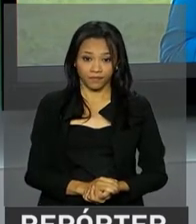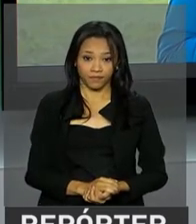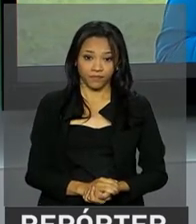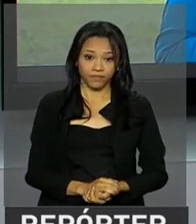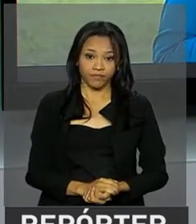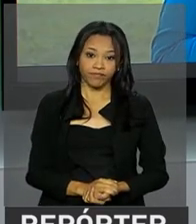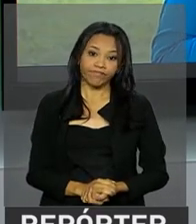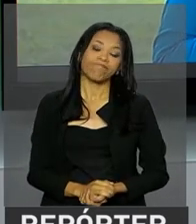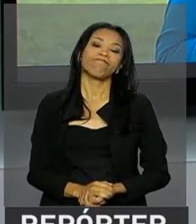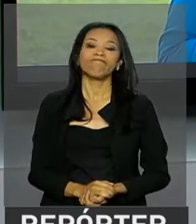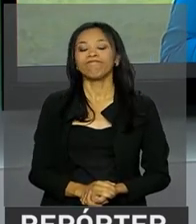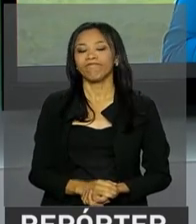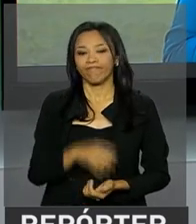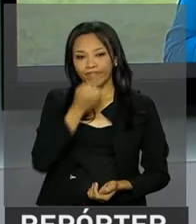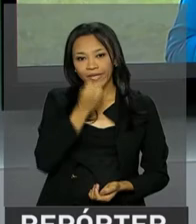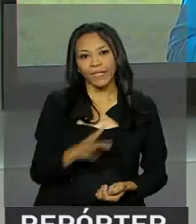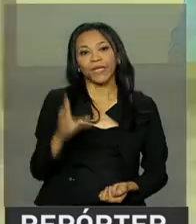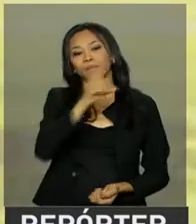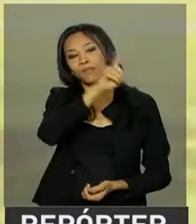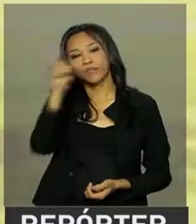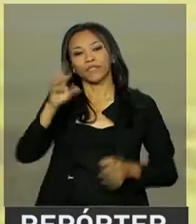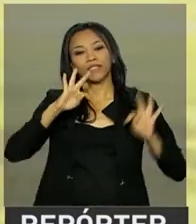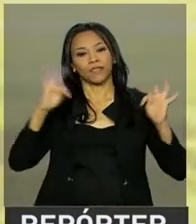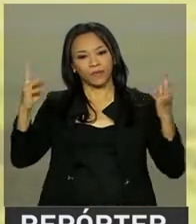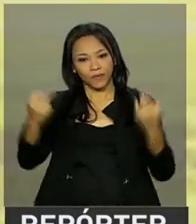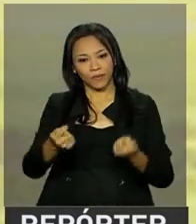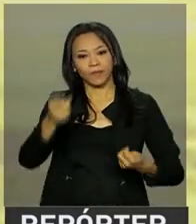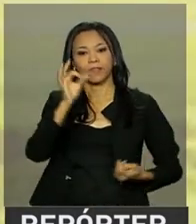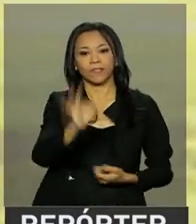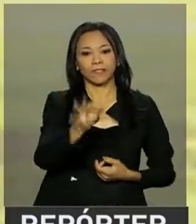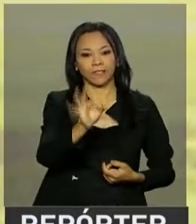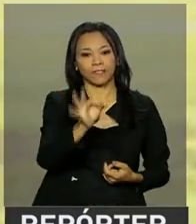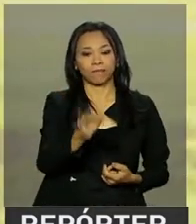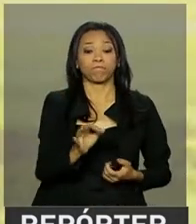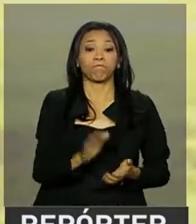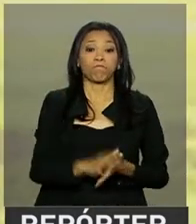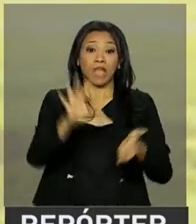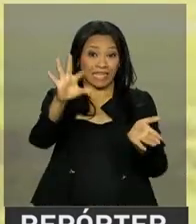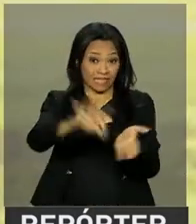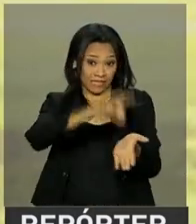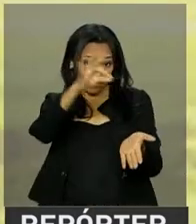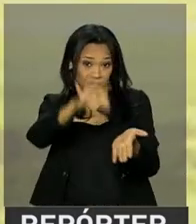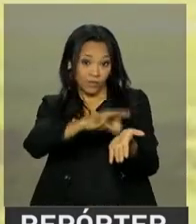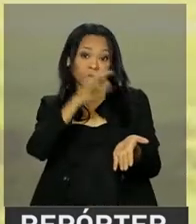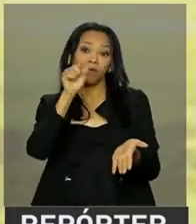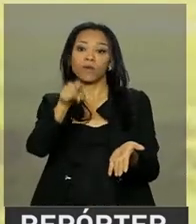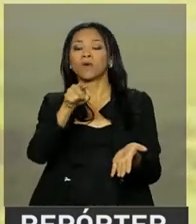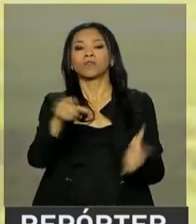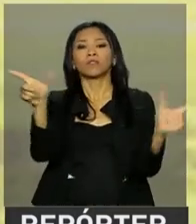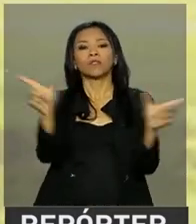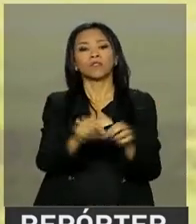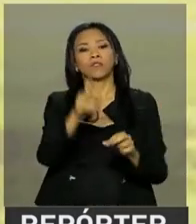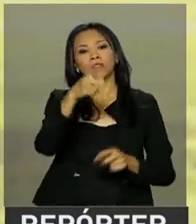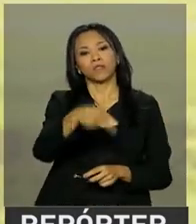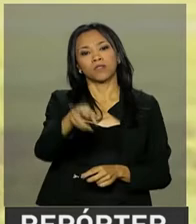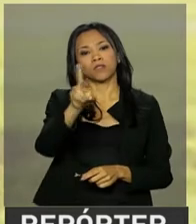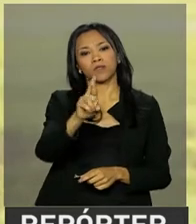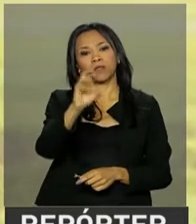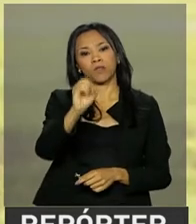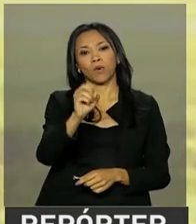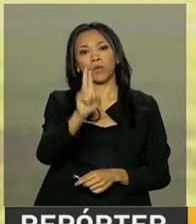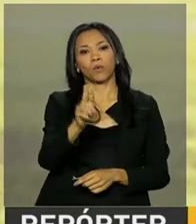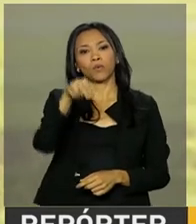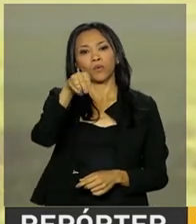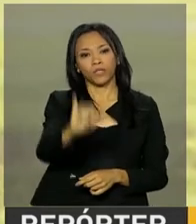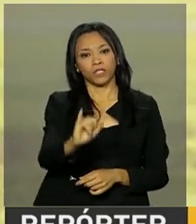bom dia leandro bom dia a todos é isso mesmo leandro olha as inscrições para o programa universidade para todos o prouni